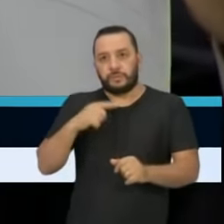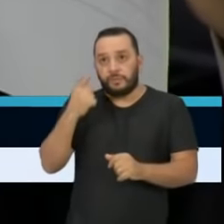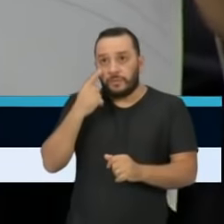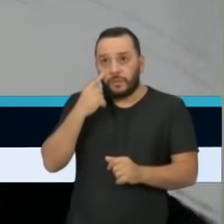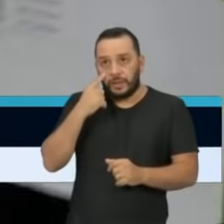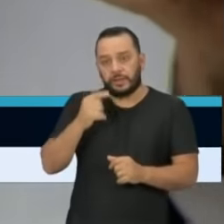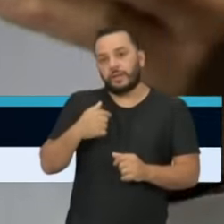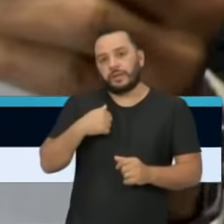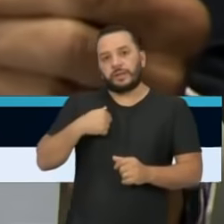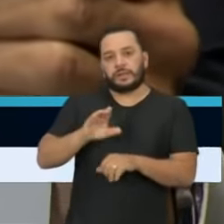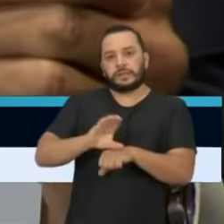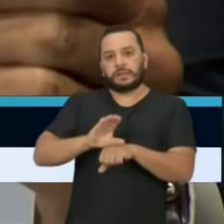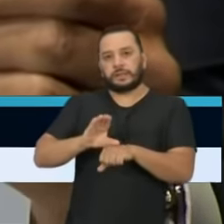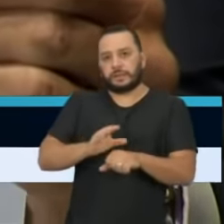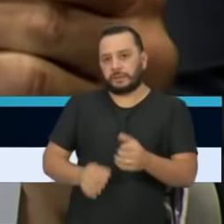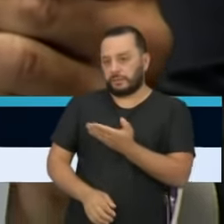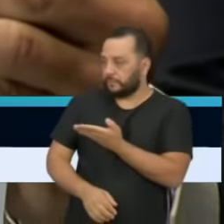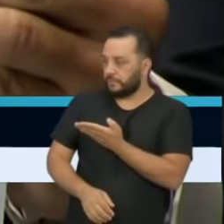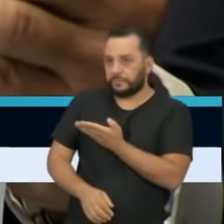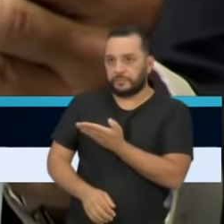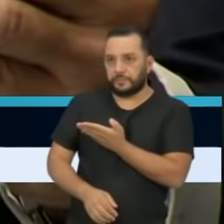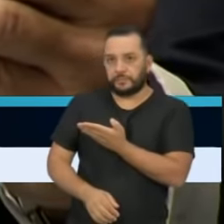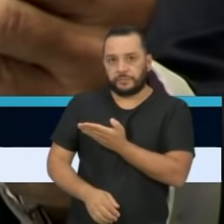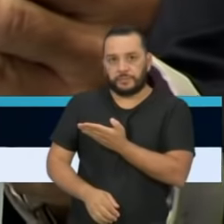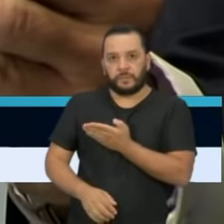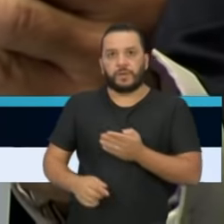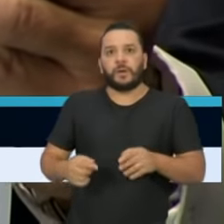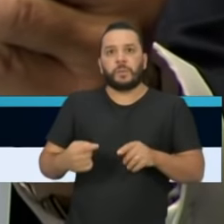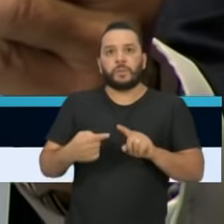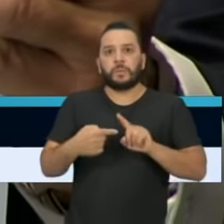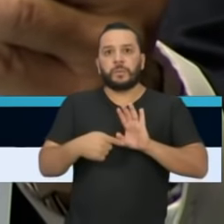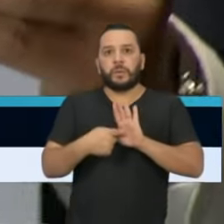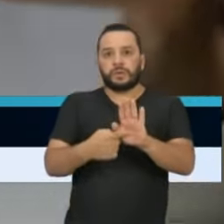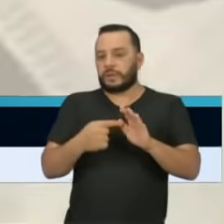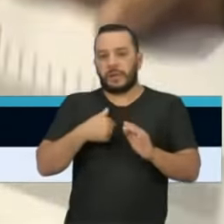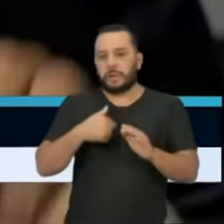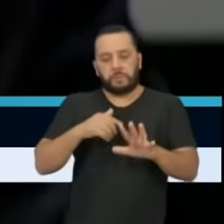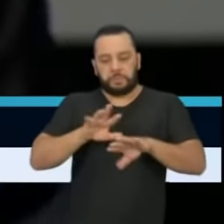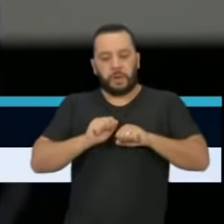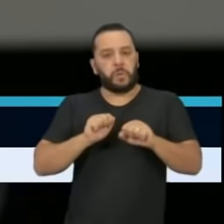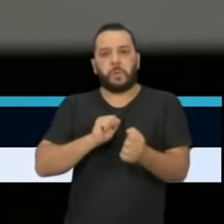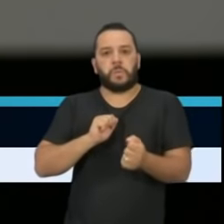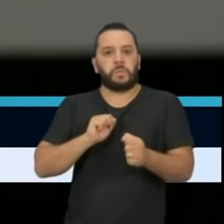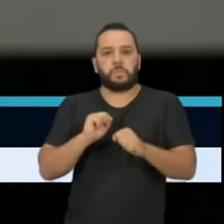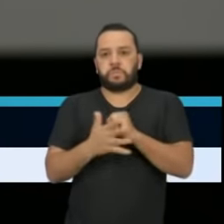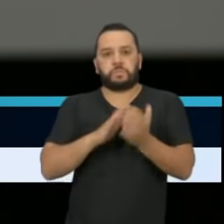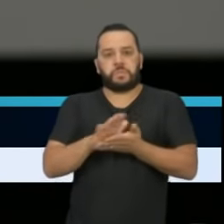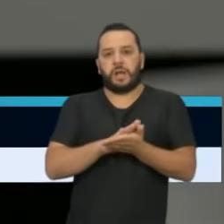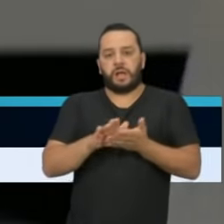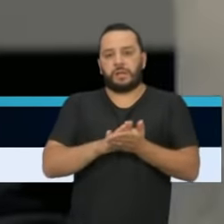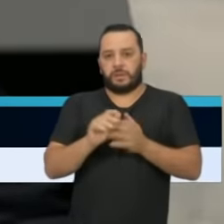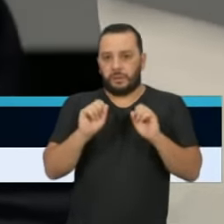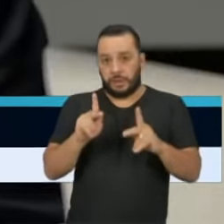nesta faixa a indicação do exame feito pelo Hospital Albert